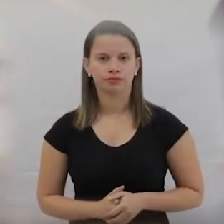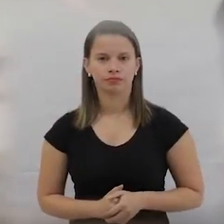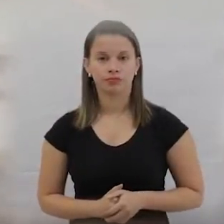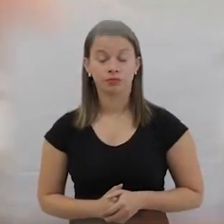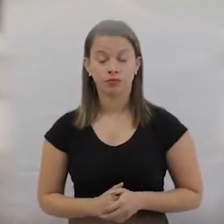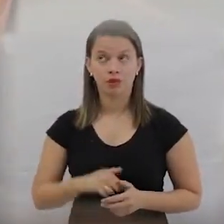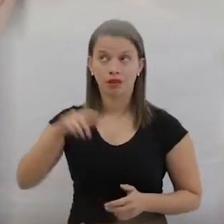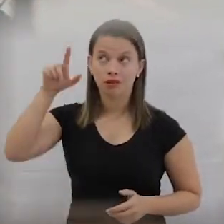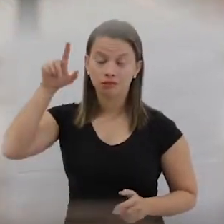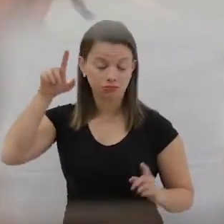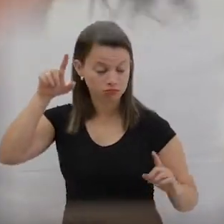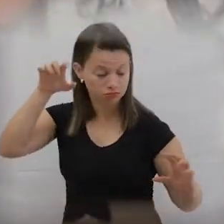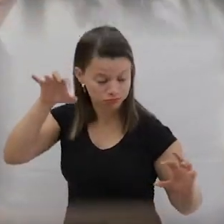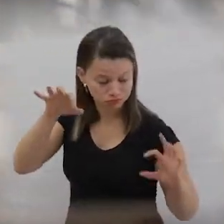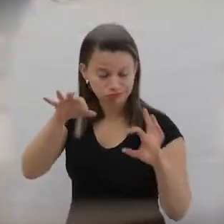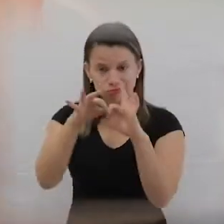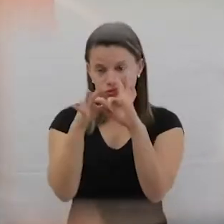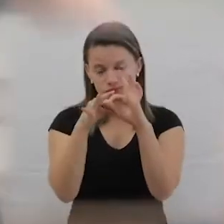conexão.